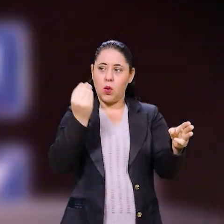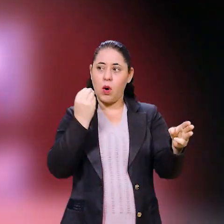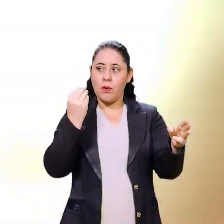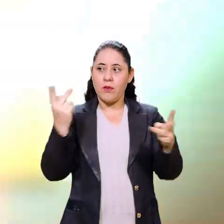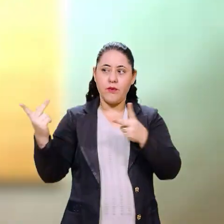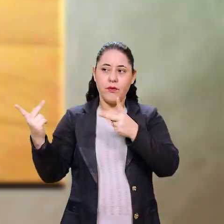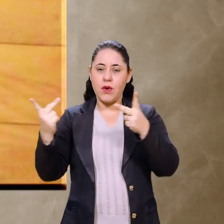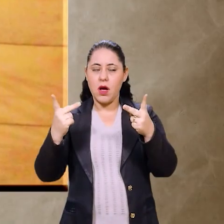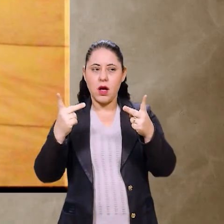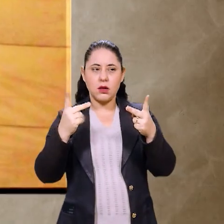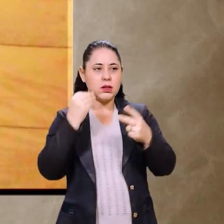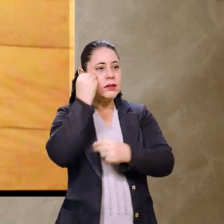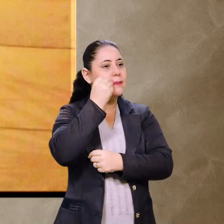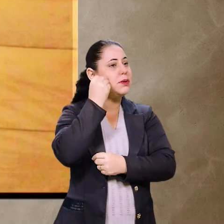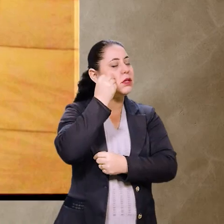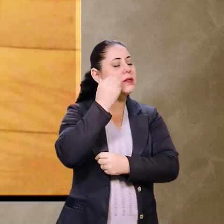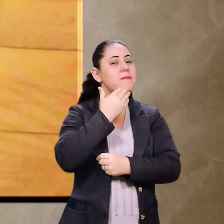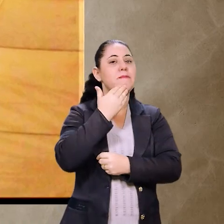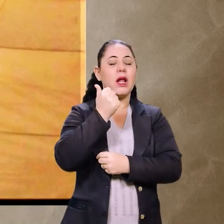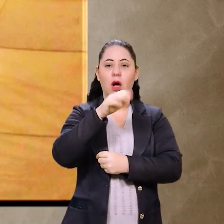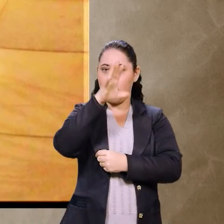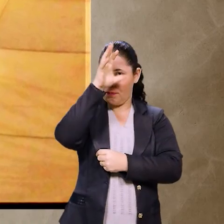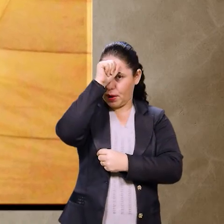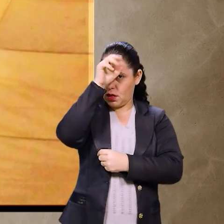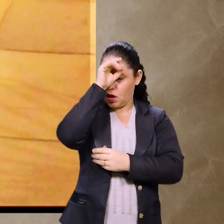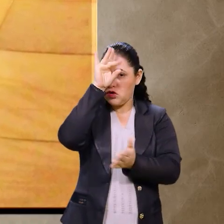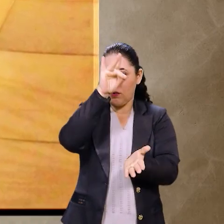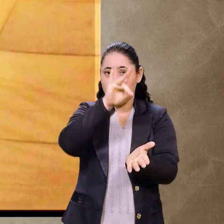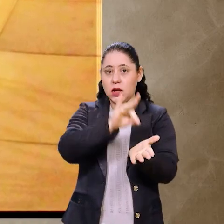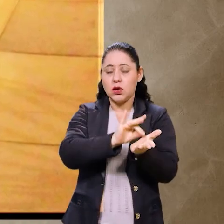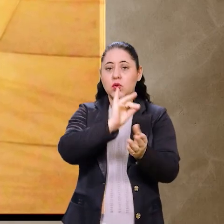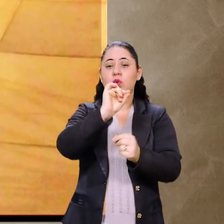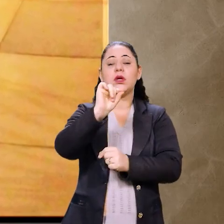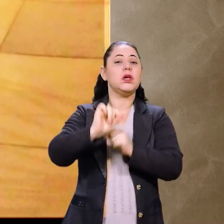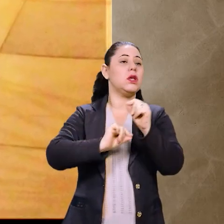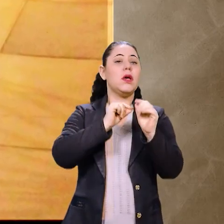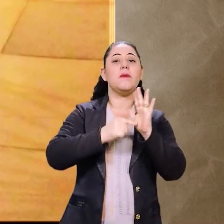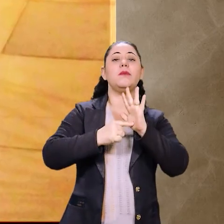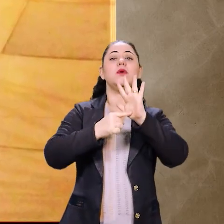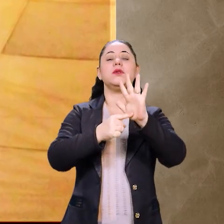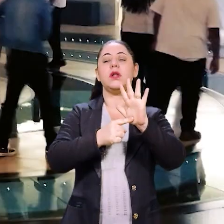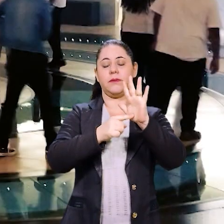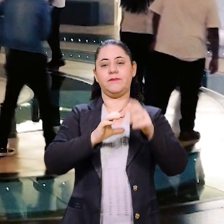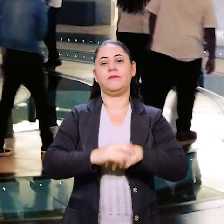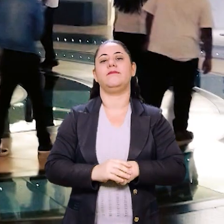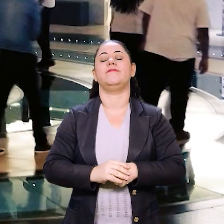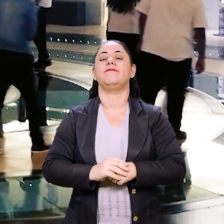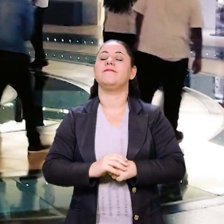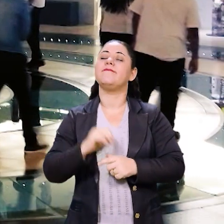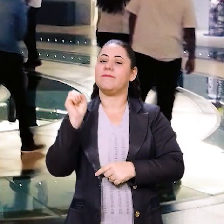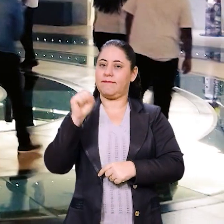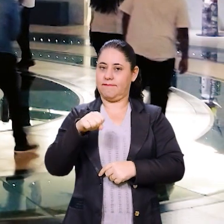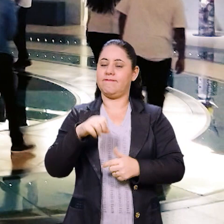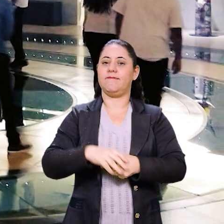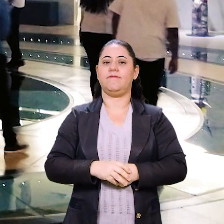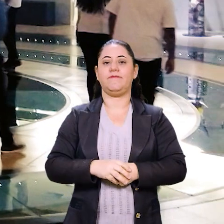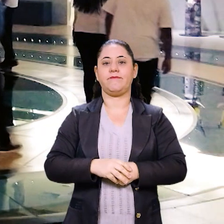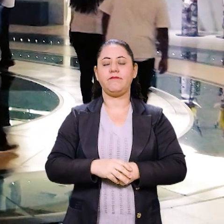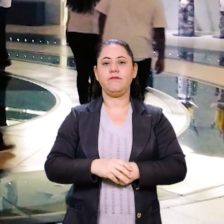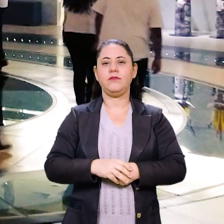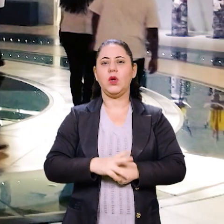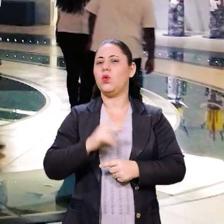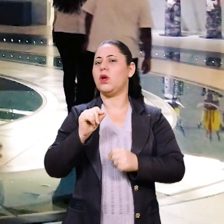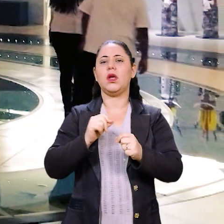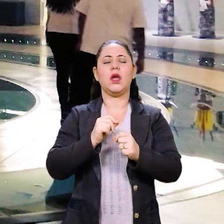visitante, possa ter uma melhor experiência, por exemplo, assim, e aprender de fato o que vocês querem mostrar ali? Isso. A curadoria de